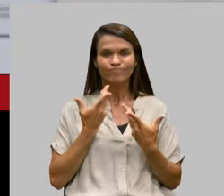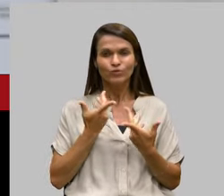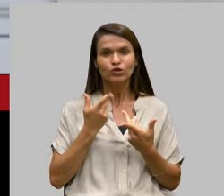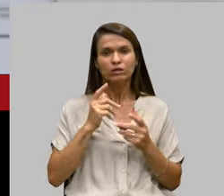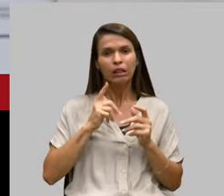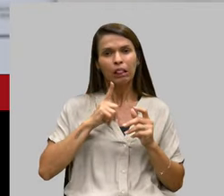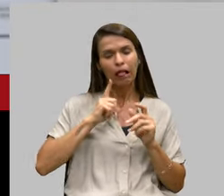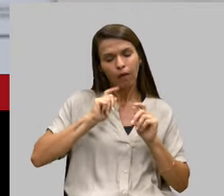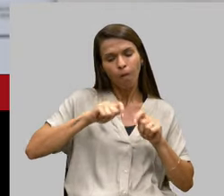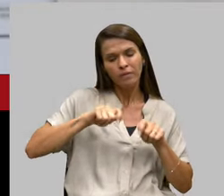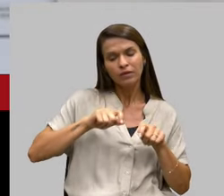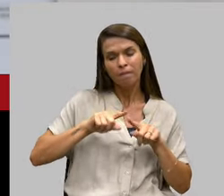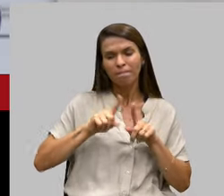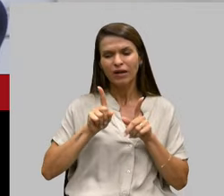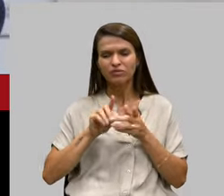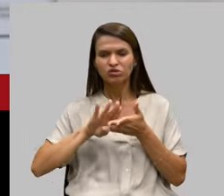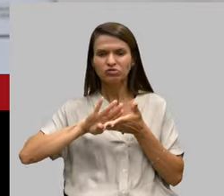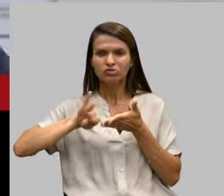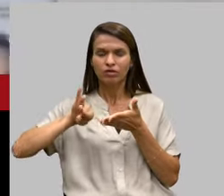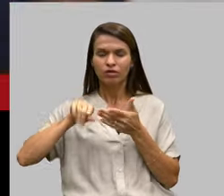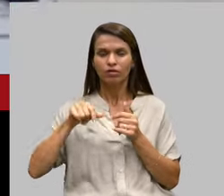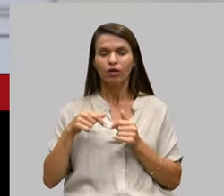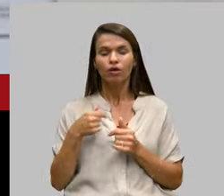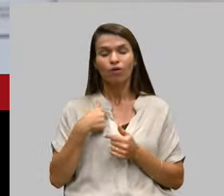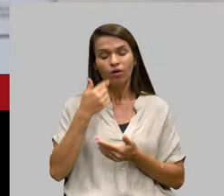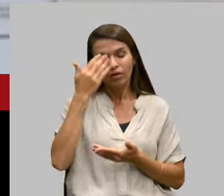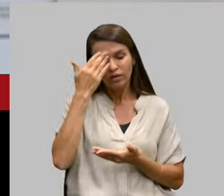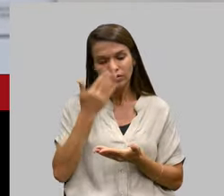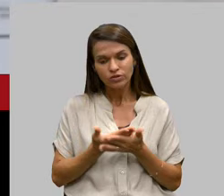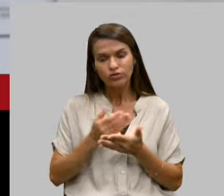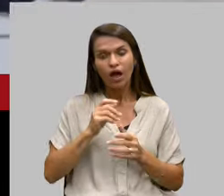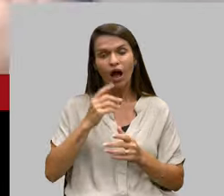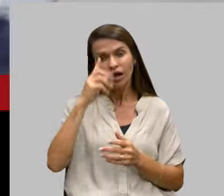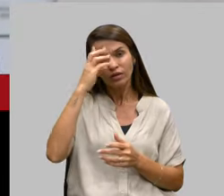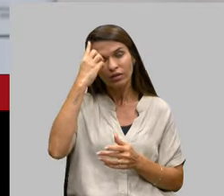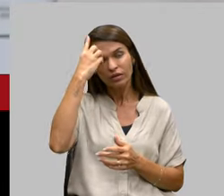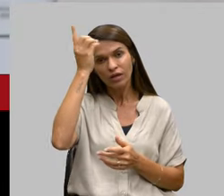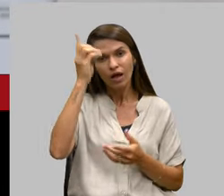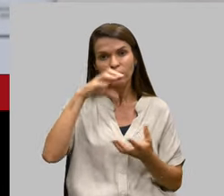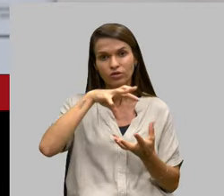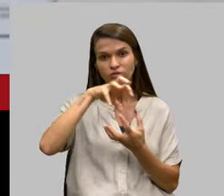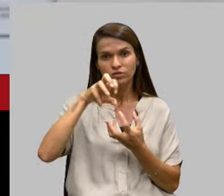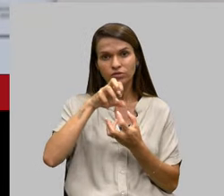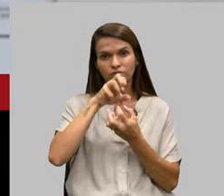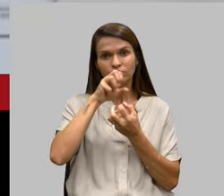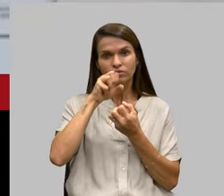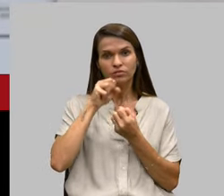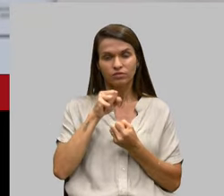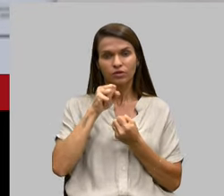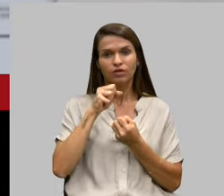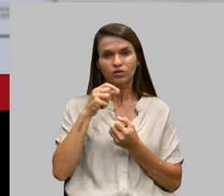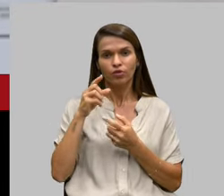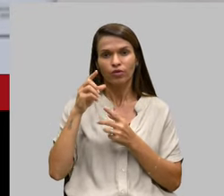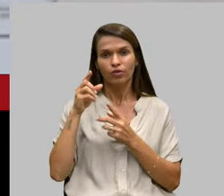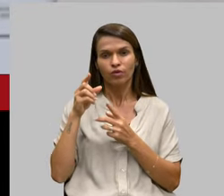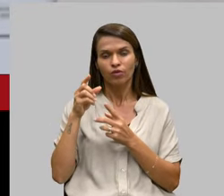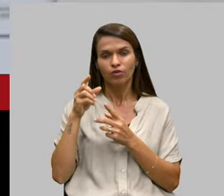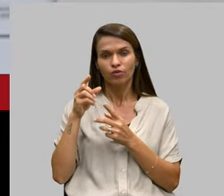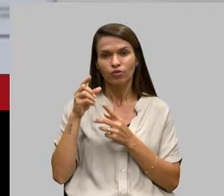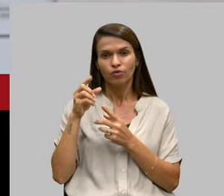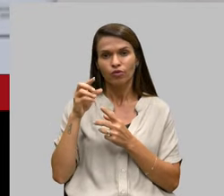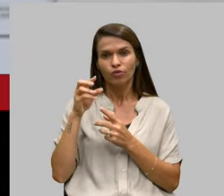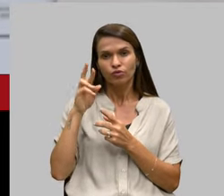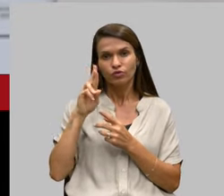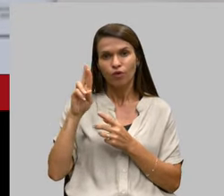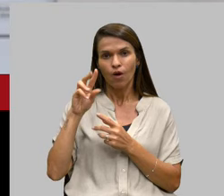tô limitando acredito o seguinte a ideia da sustentabilidade trazida inclusive pelo Dr Alex é muito importante